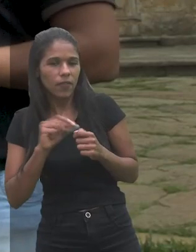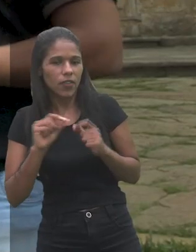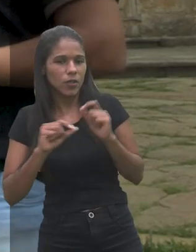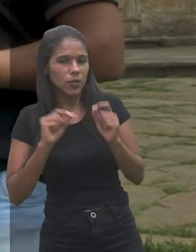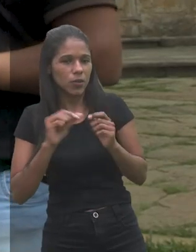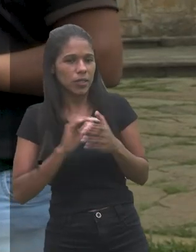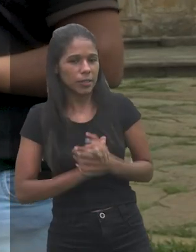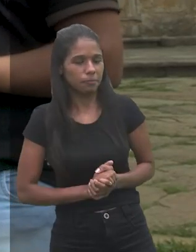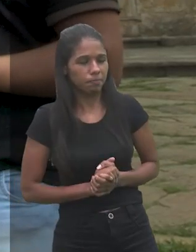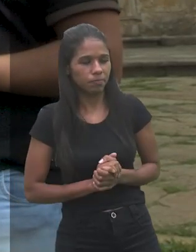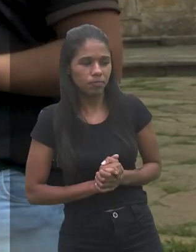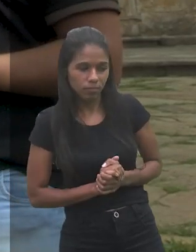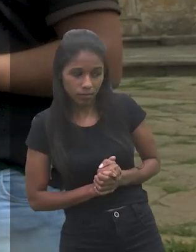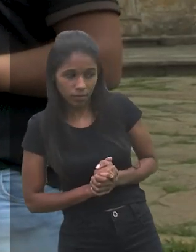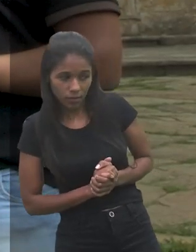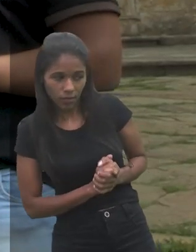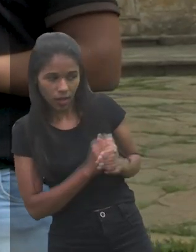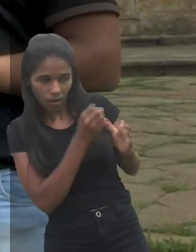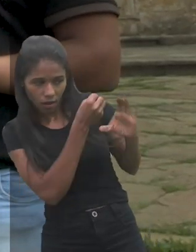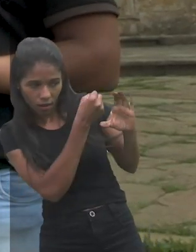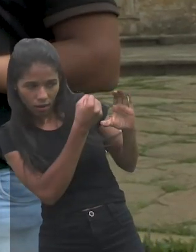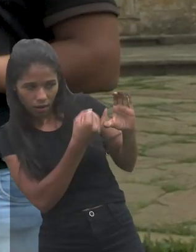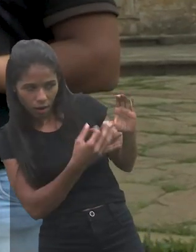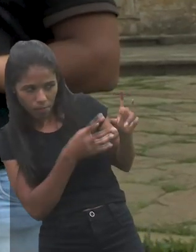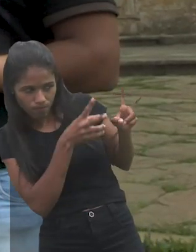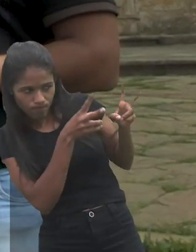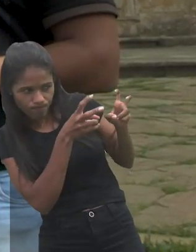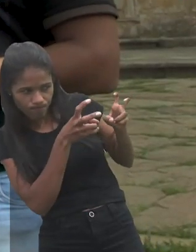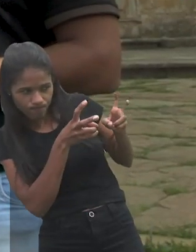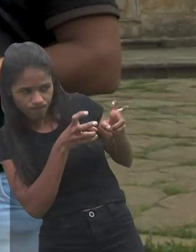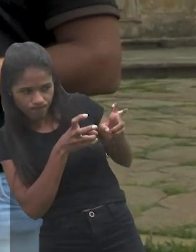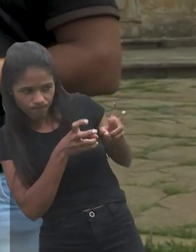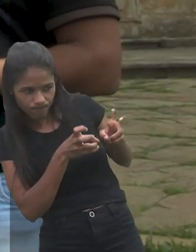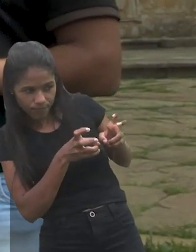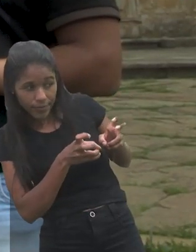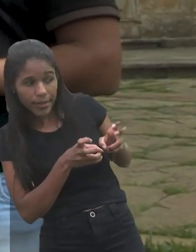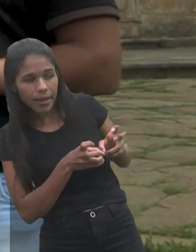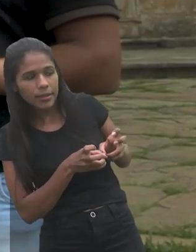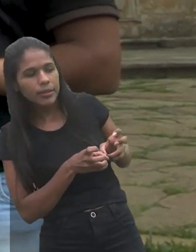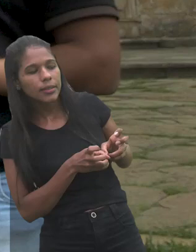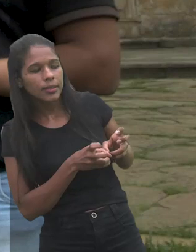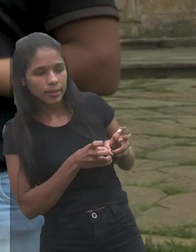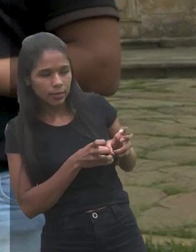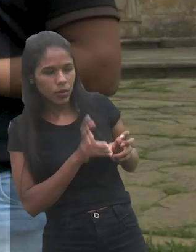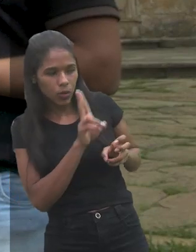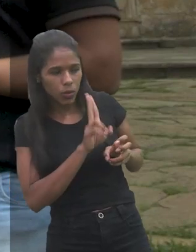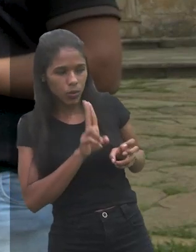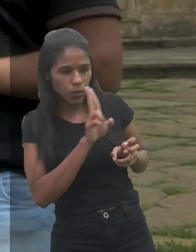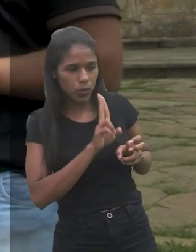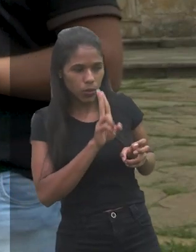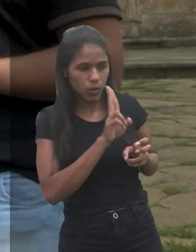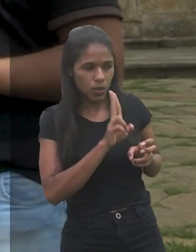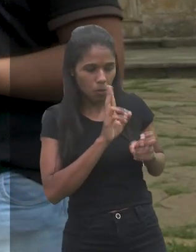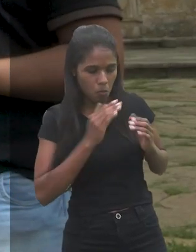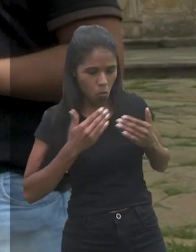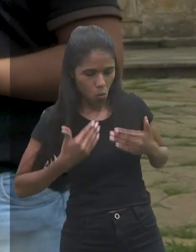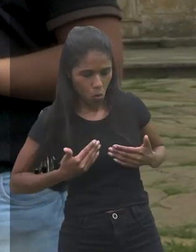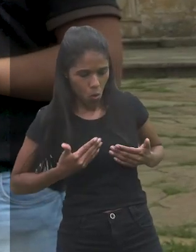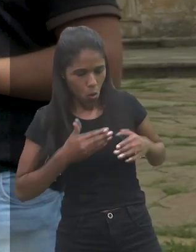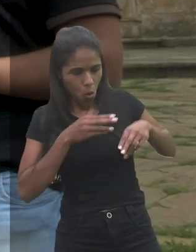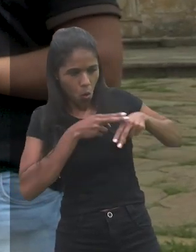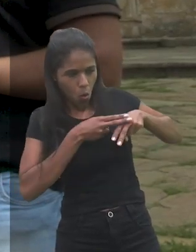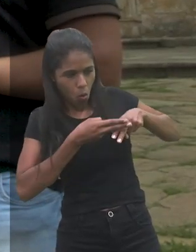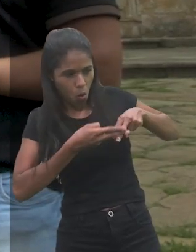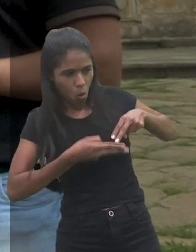fechada. O que ele faz? Ele vai perceber o centurião com uma roupa, com um saião até embaixo, a roupa mais